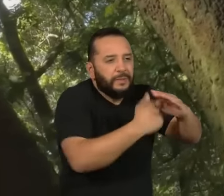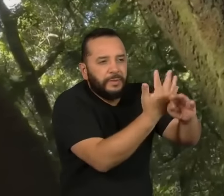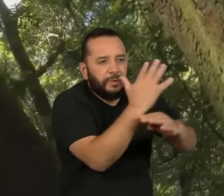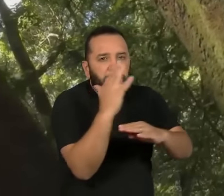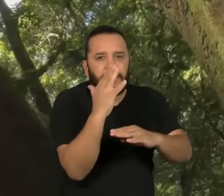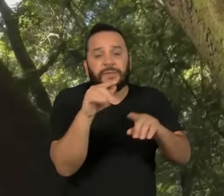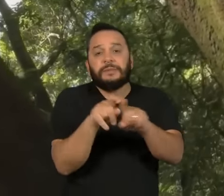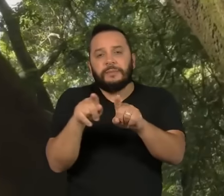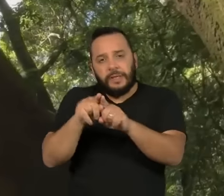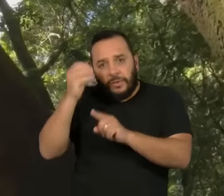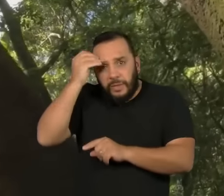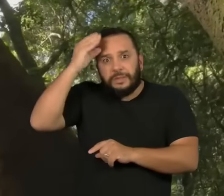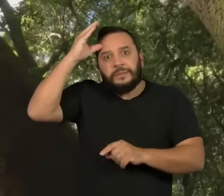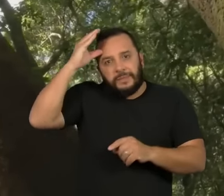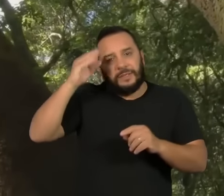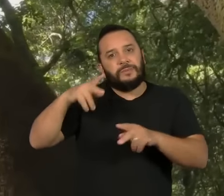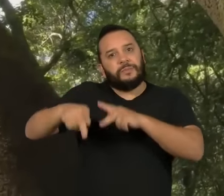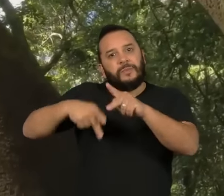tradicionais.